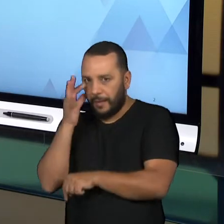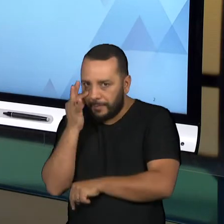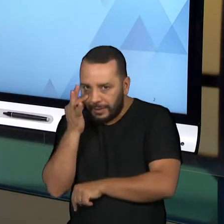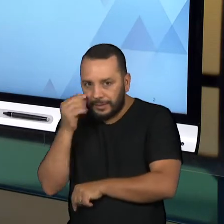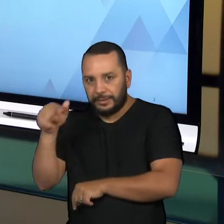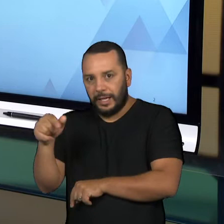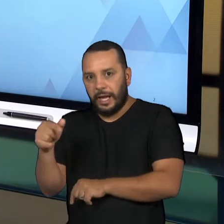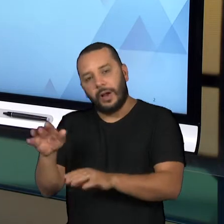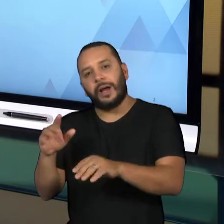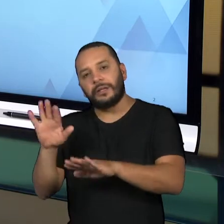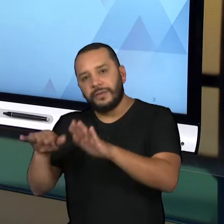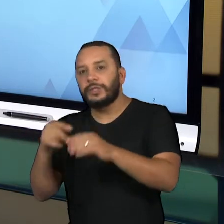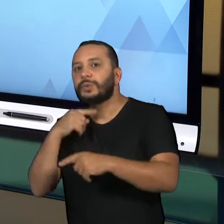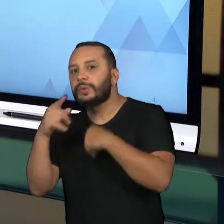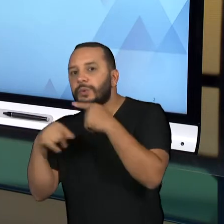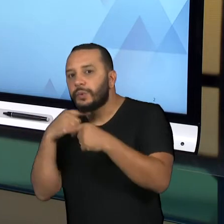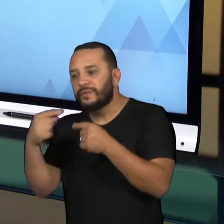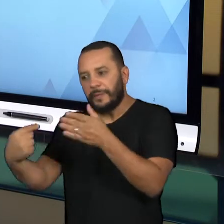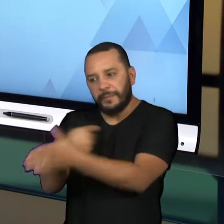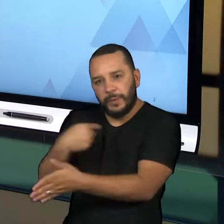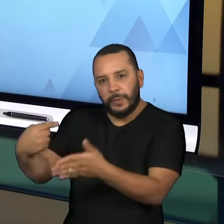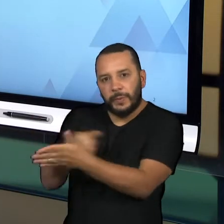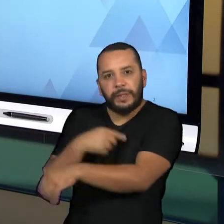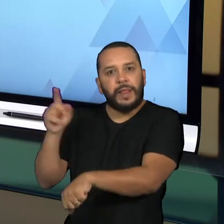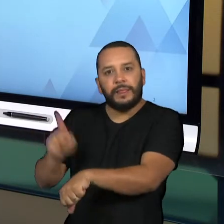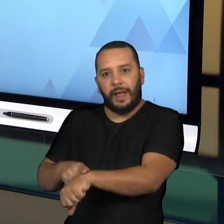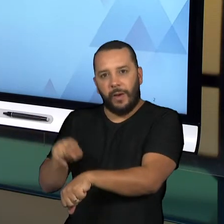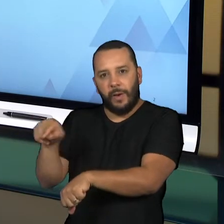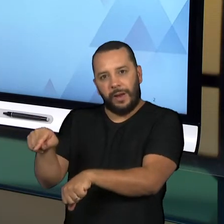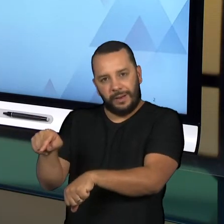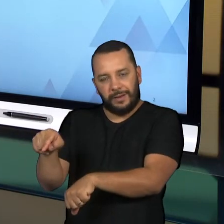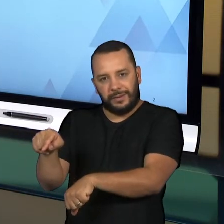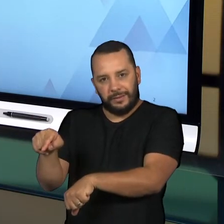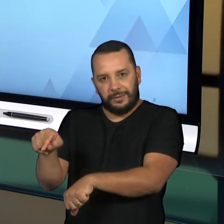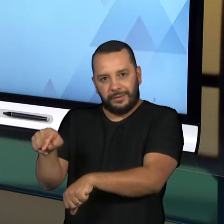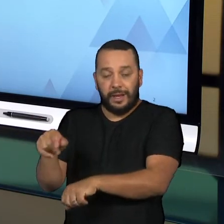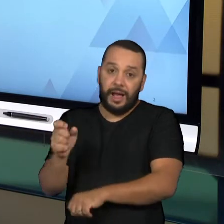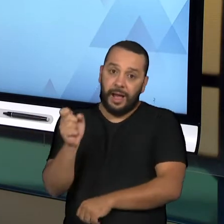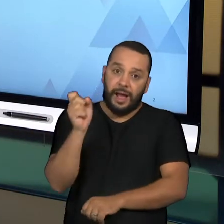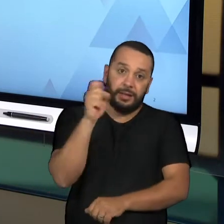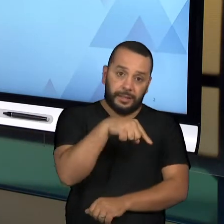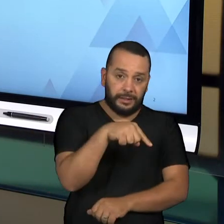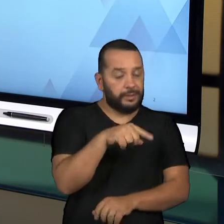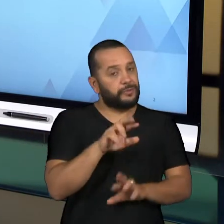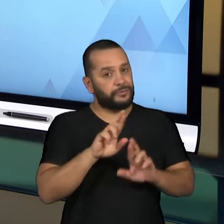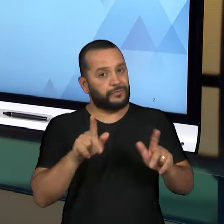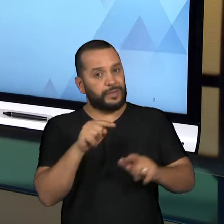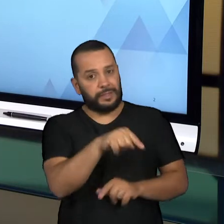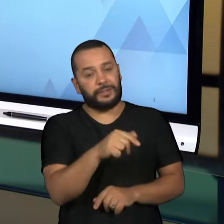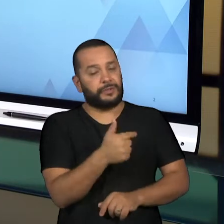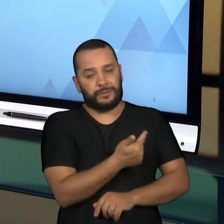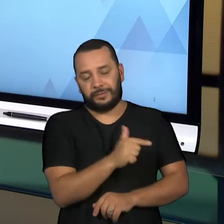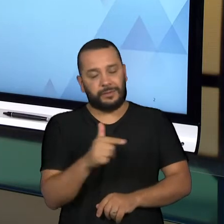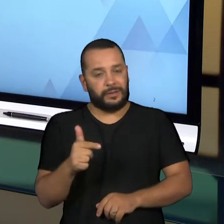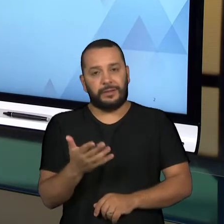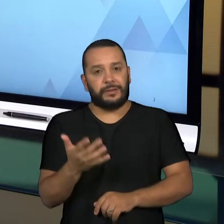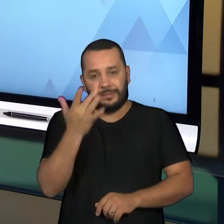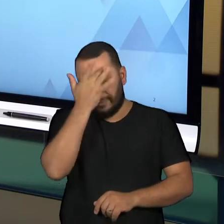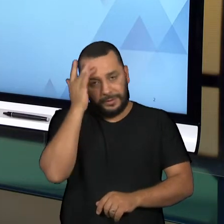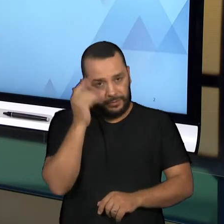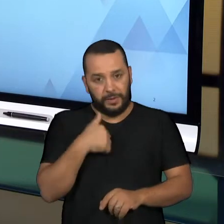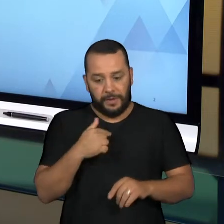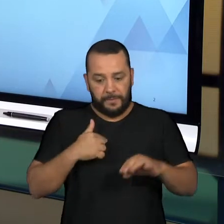a sua dúvida trazendo questionamentos e isso traz para aquele que prepara aula